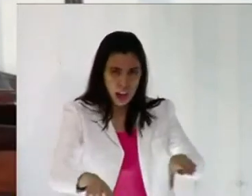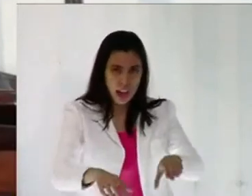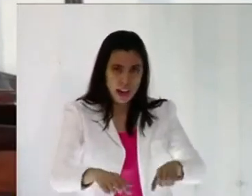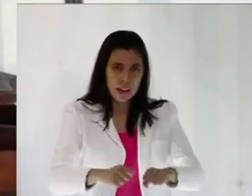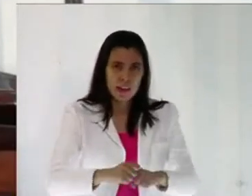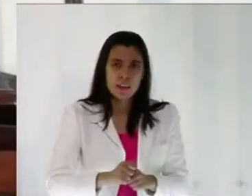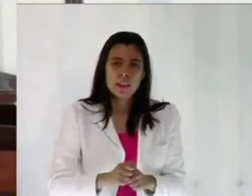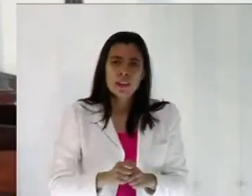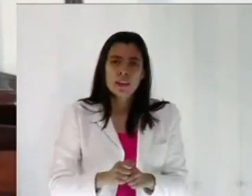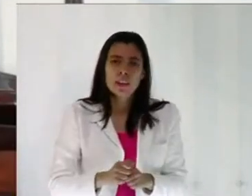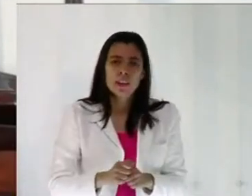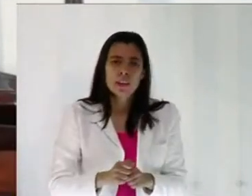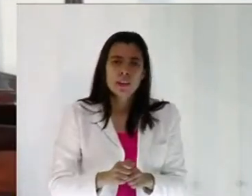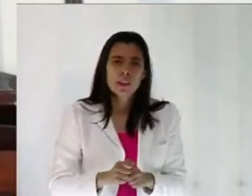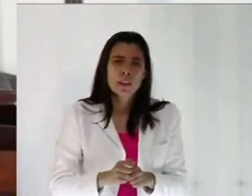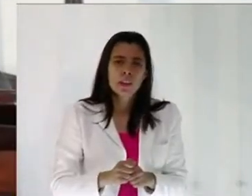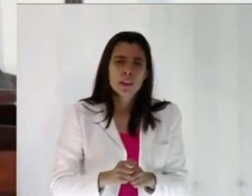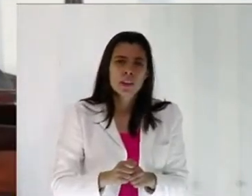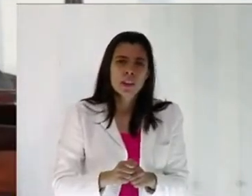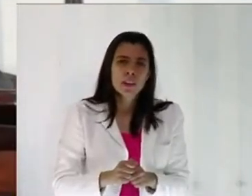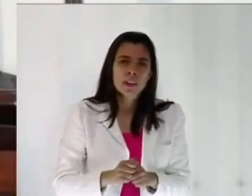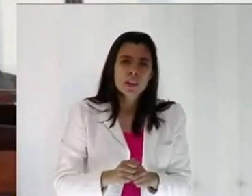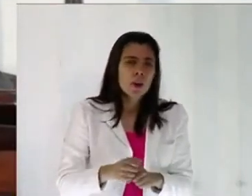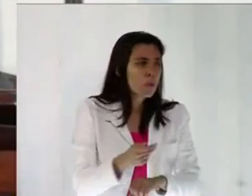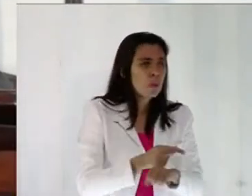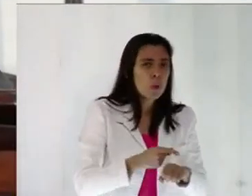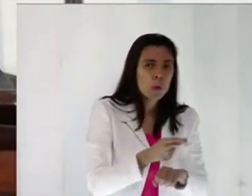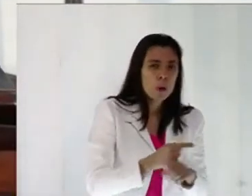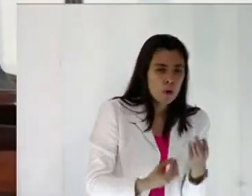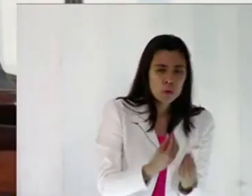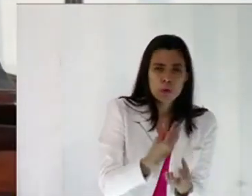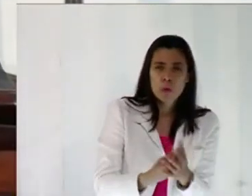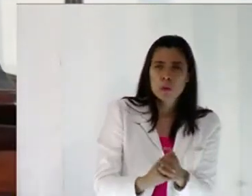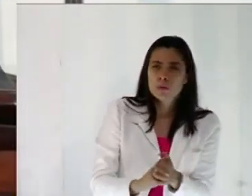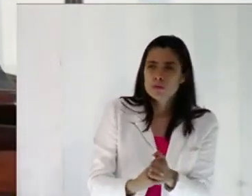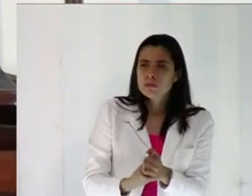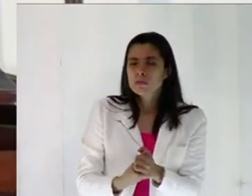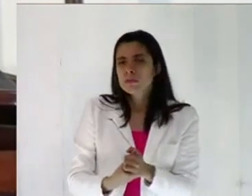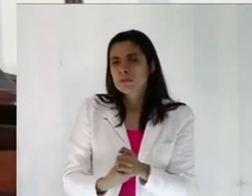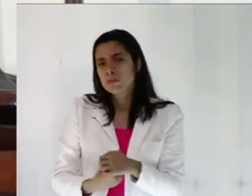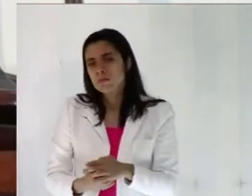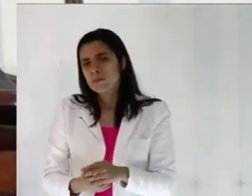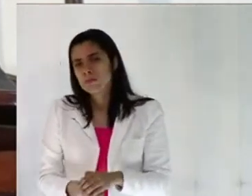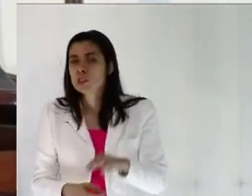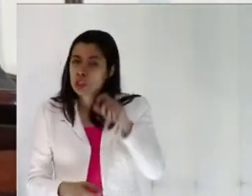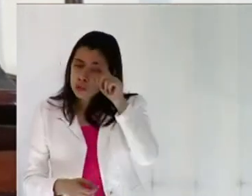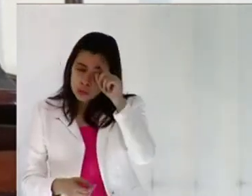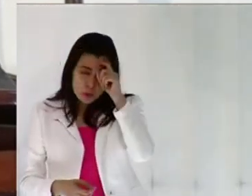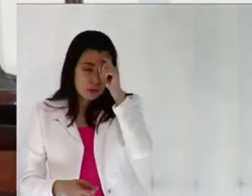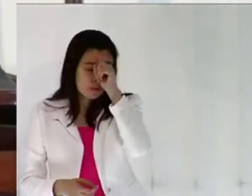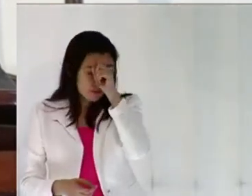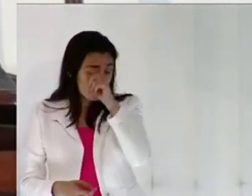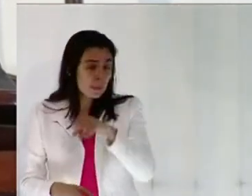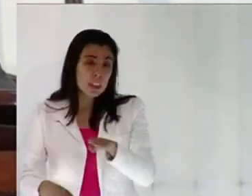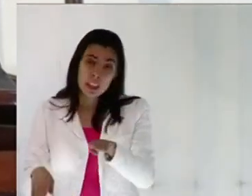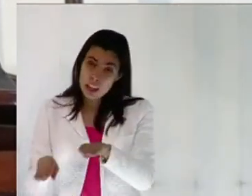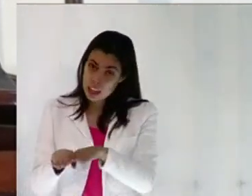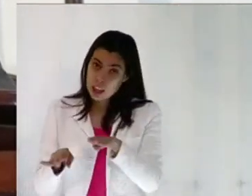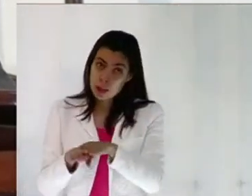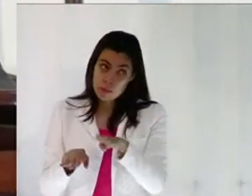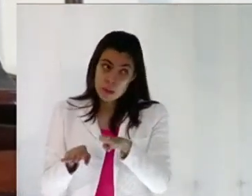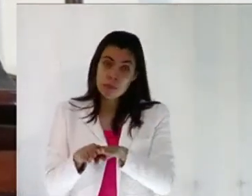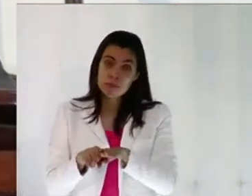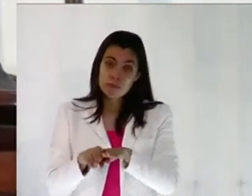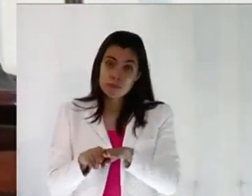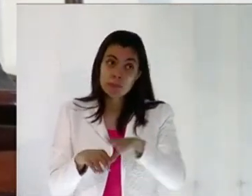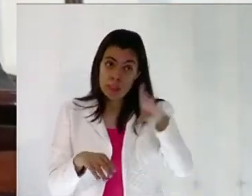filho, sabendo que ele haveria de ter que sacrificar. E fizemos esse paralelo entre o Isaac e a pessoa de Jesus. Mas Jesus,